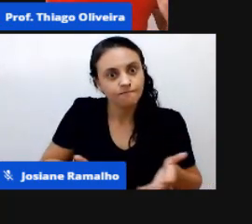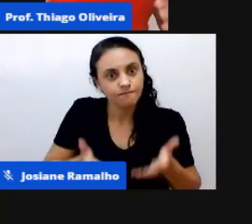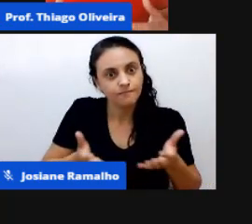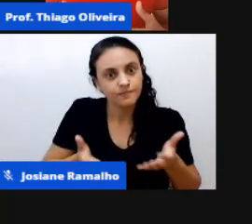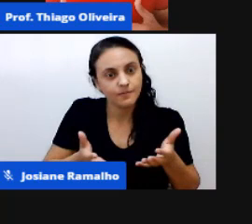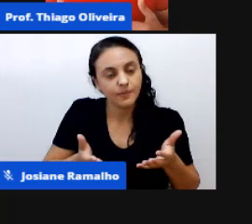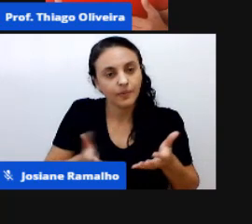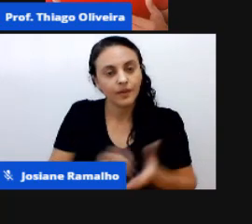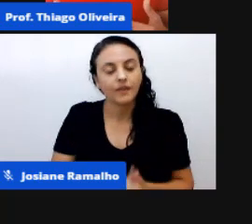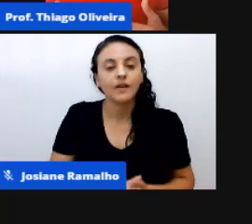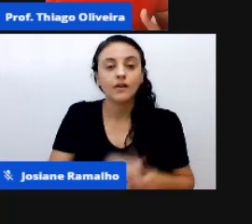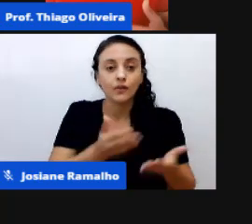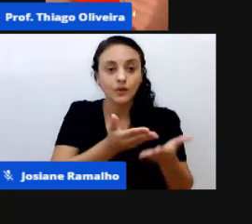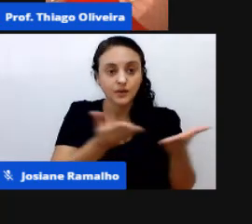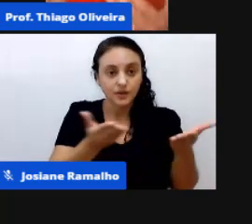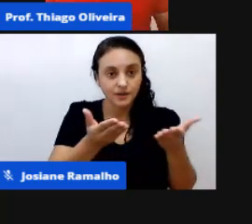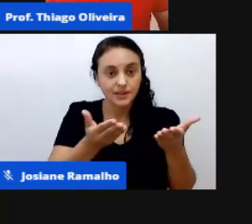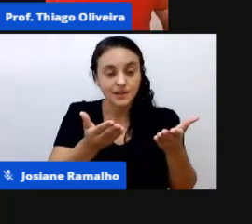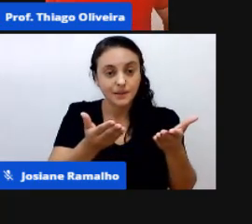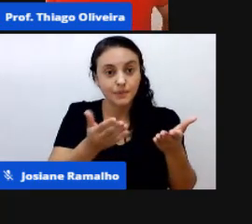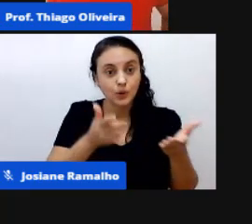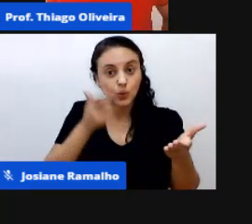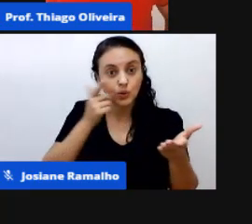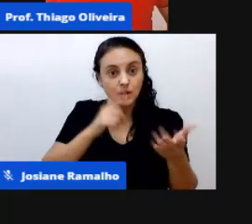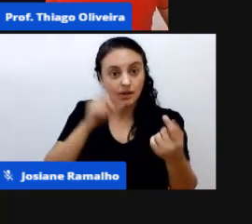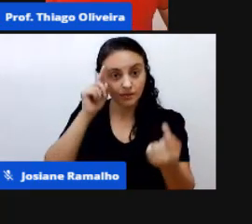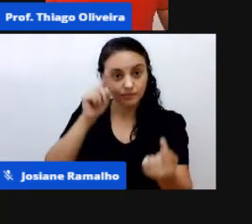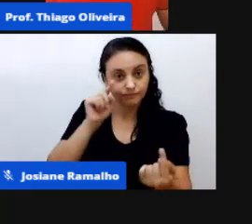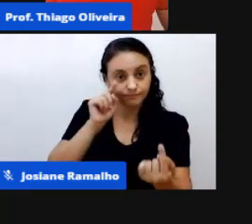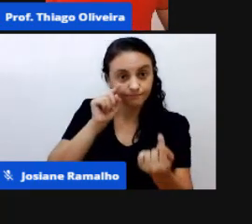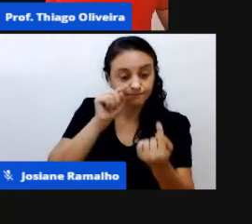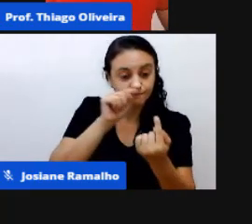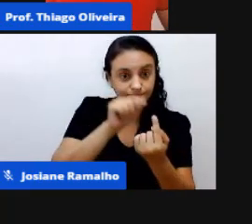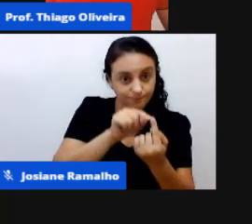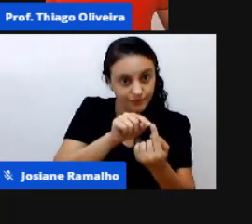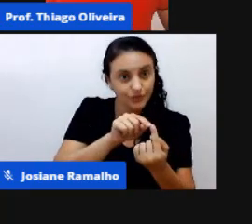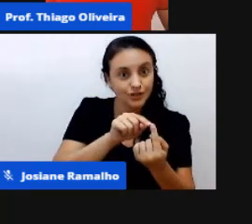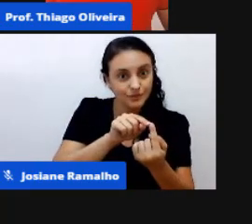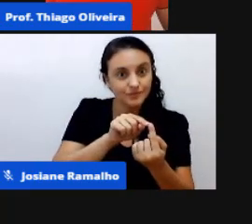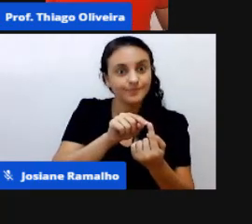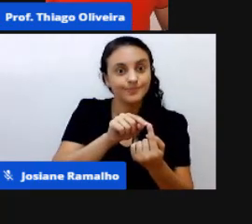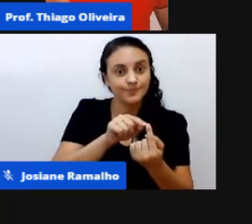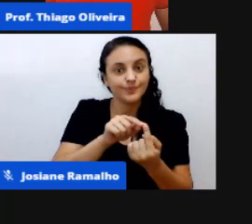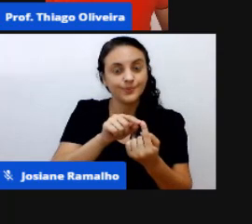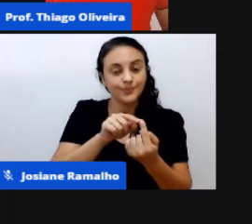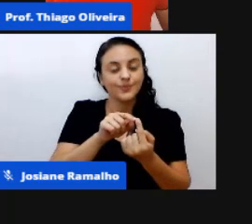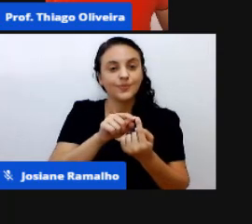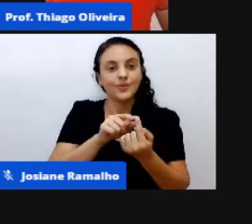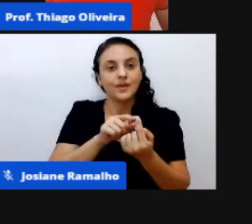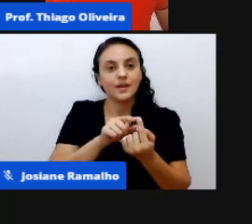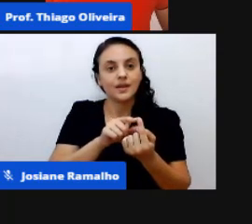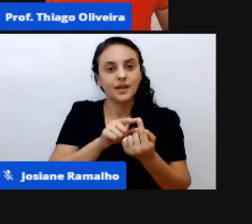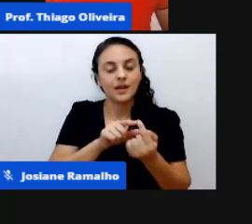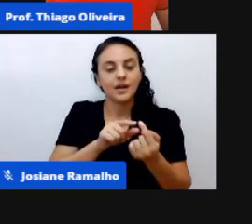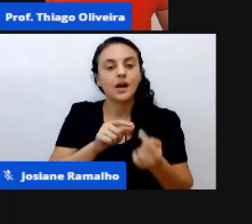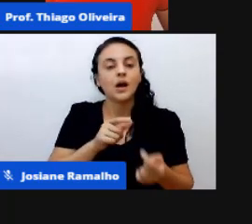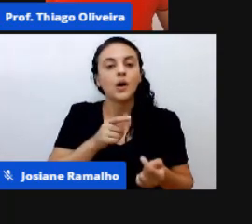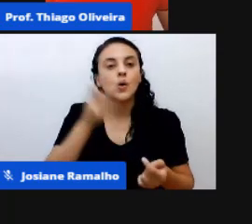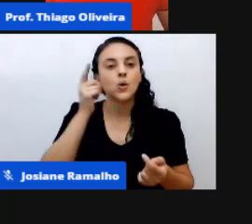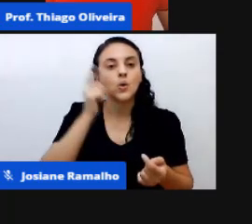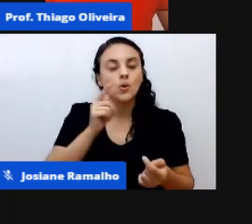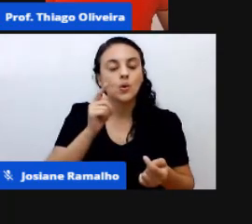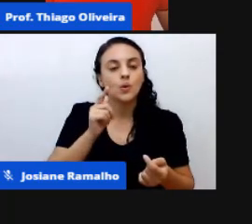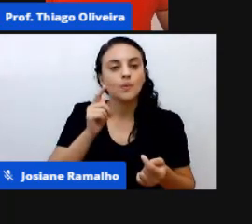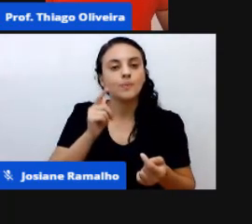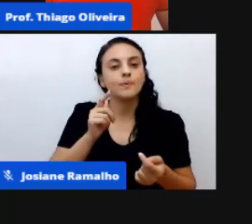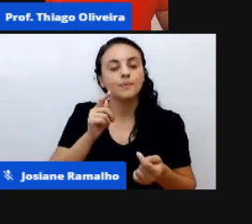vocês, para que vocês possam alcançar cada vez mais outras memórias de aprendizagem e a necessidade